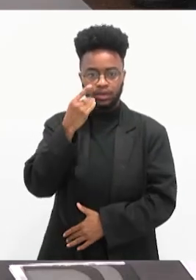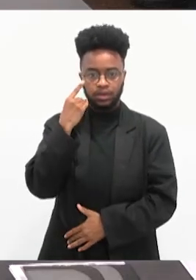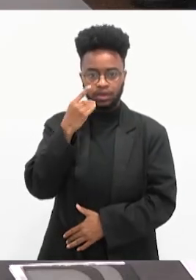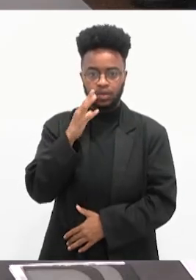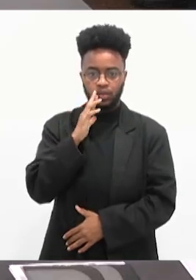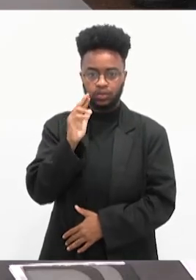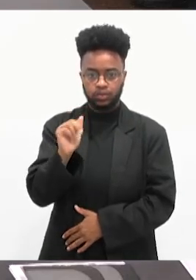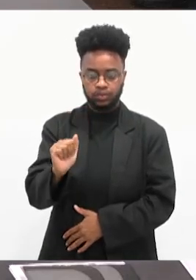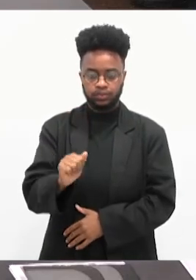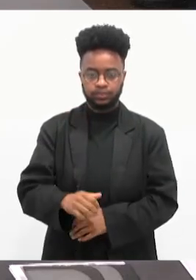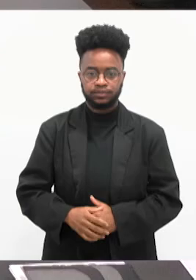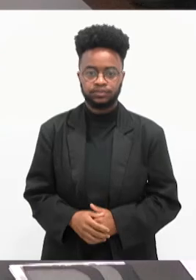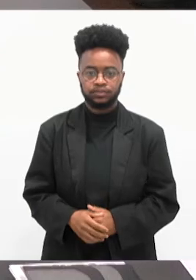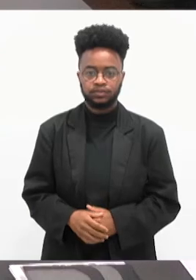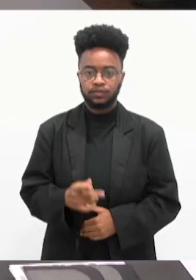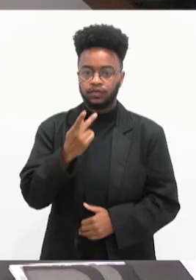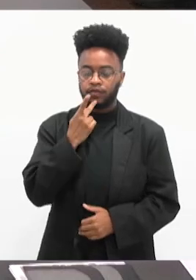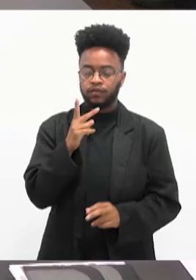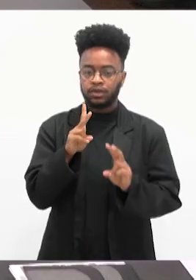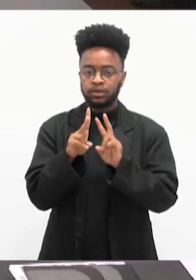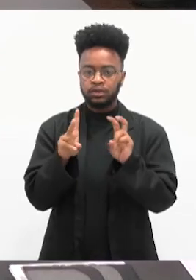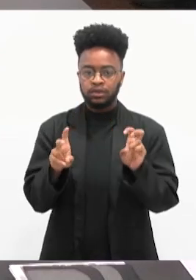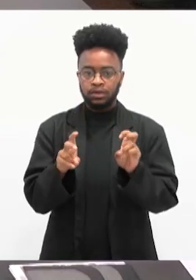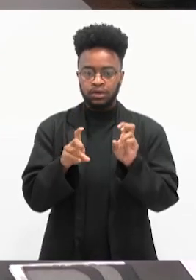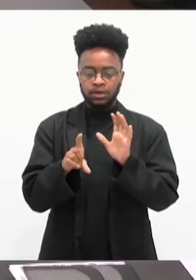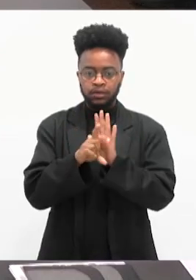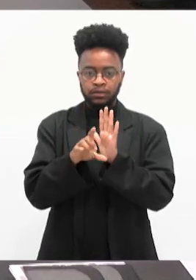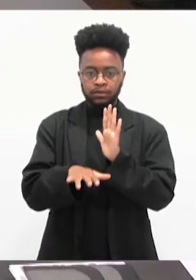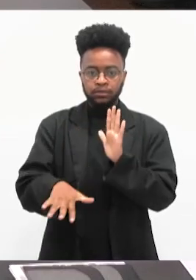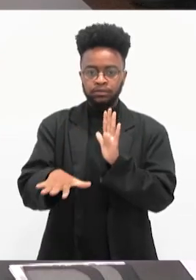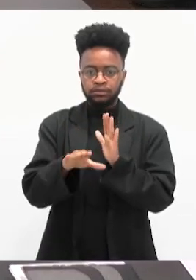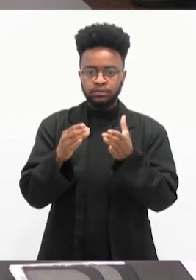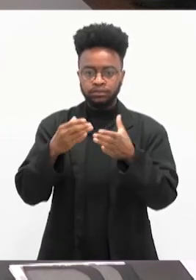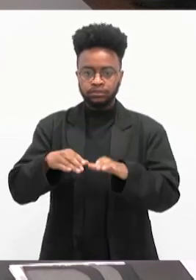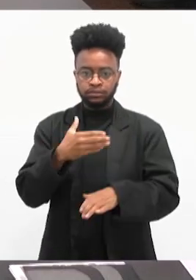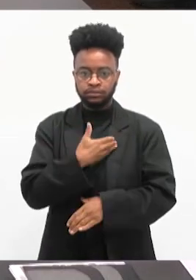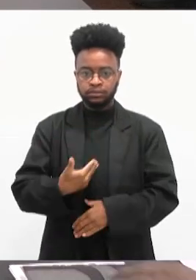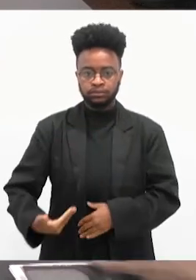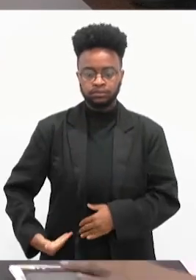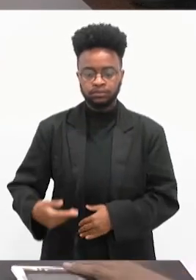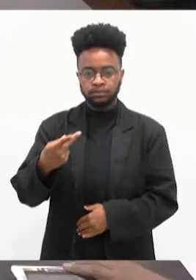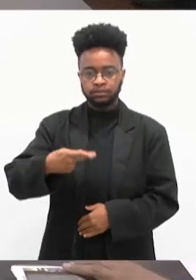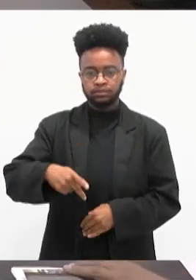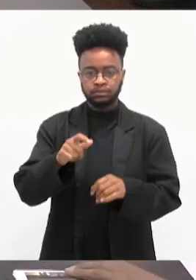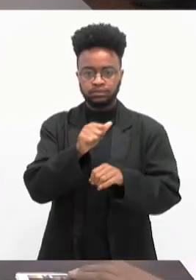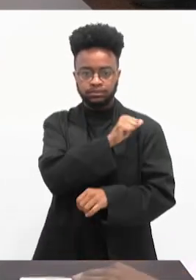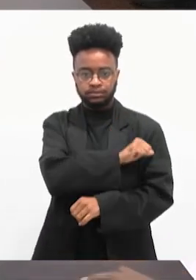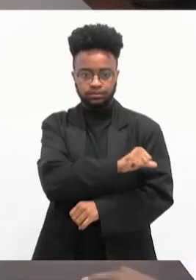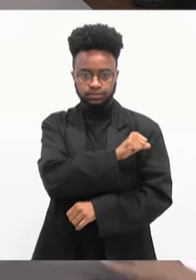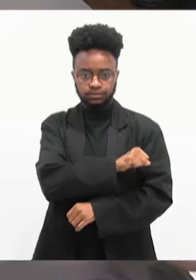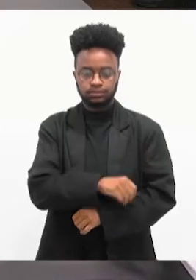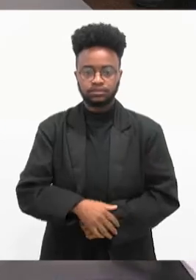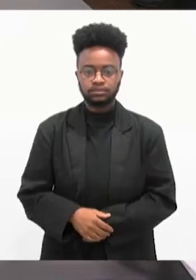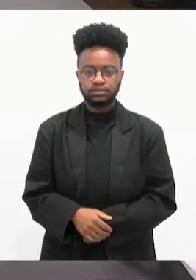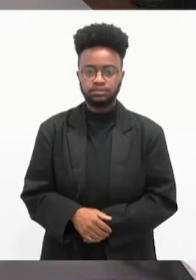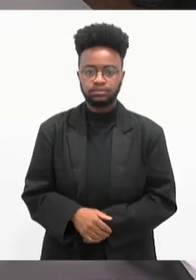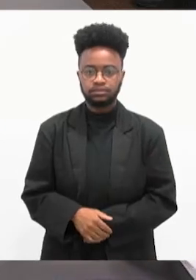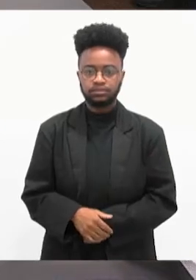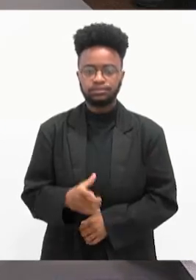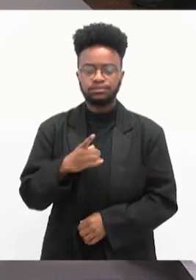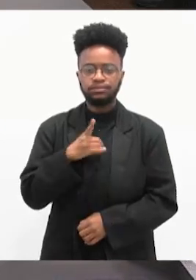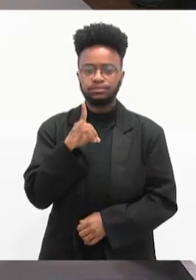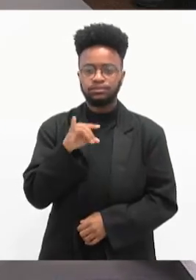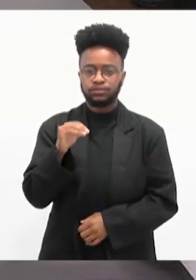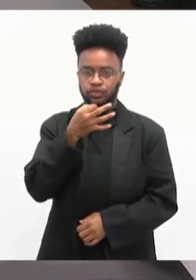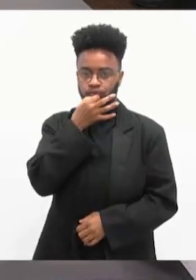Rodrigo Amorim, que dispõe sobre a Lei Geral do Concurso Público no âmbito do Estado do Rio de Janeiro, a data sugerida,